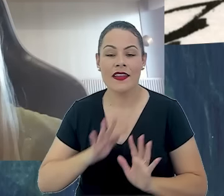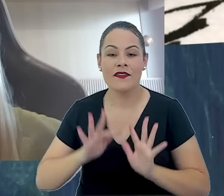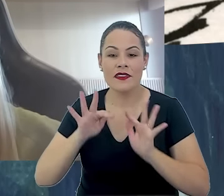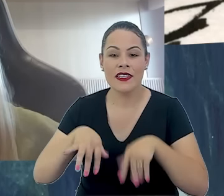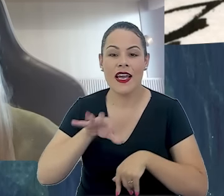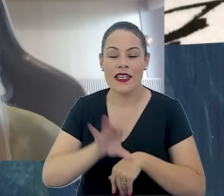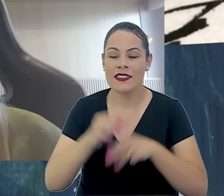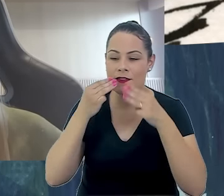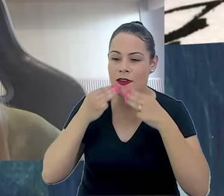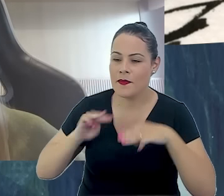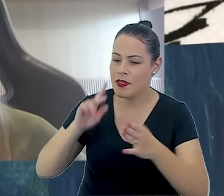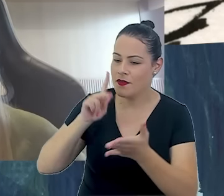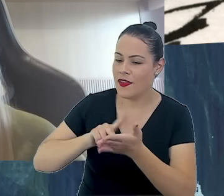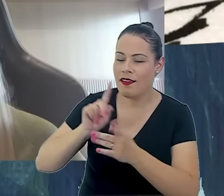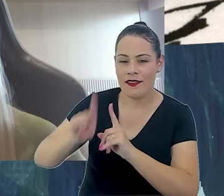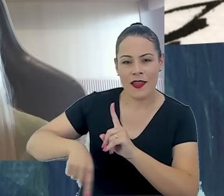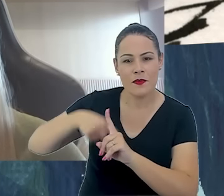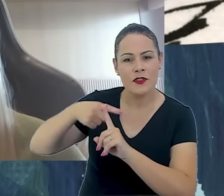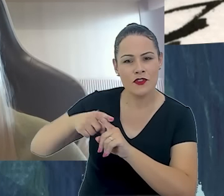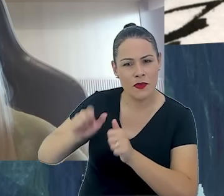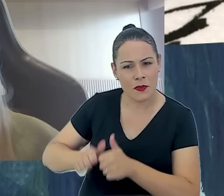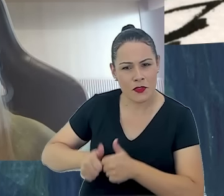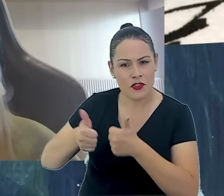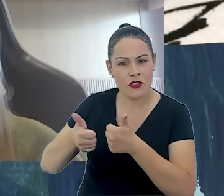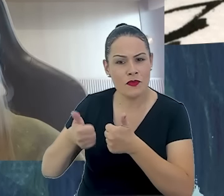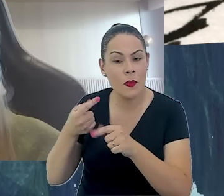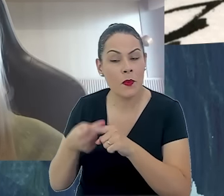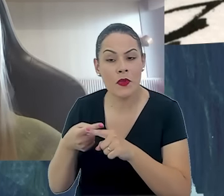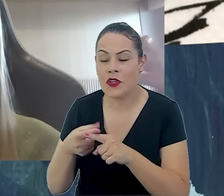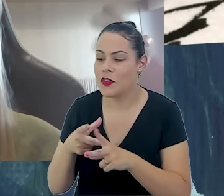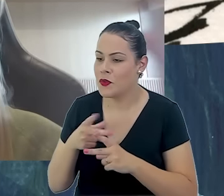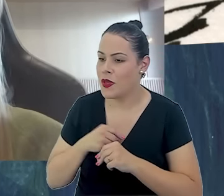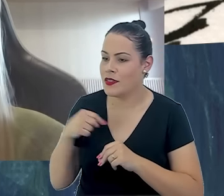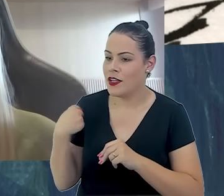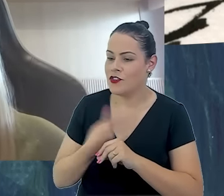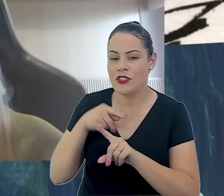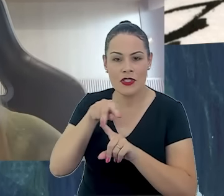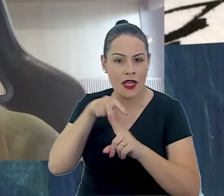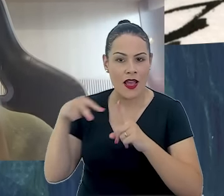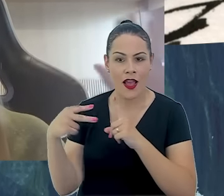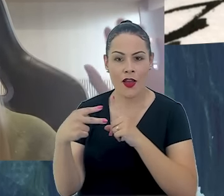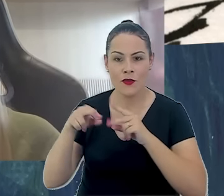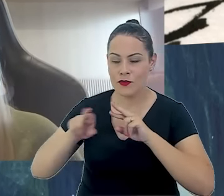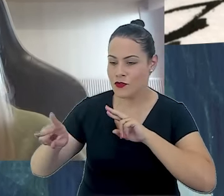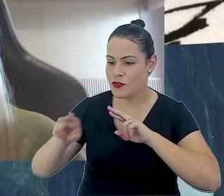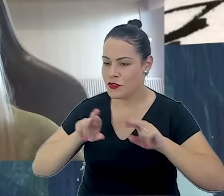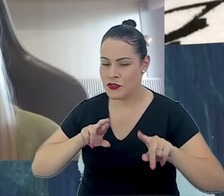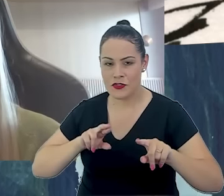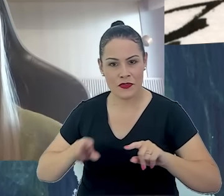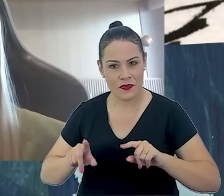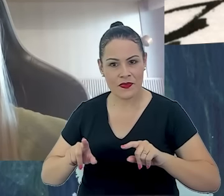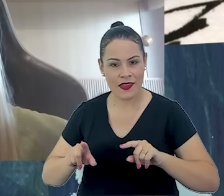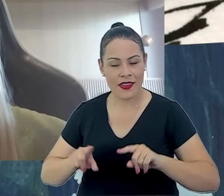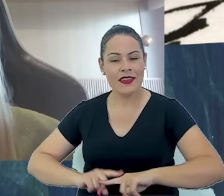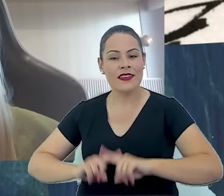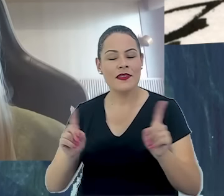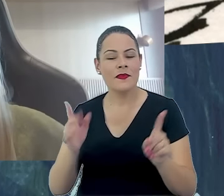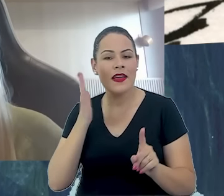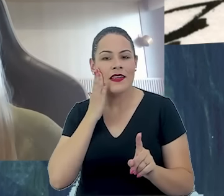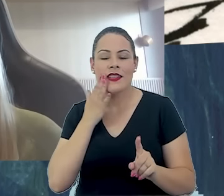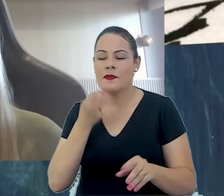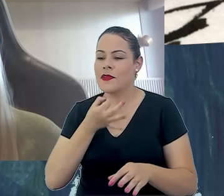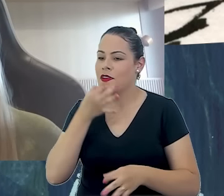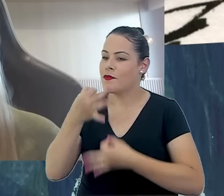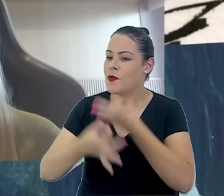Gostaria de encerrar assim: a mensagem, ela de fato é positiva, né? Porque olha quantas, a gente está aqui em ângulos diferentes, com